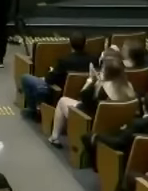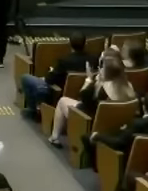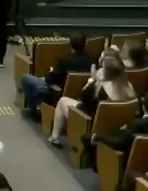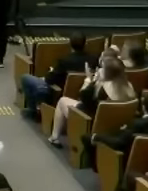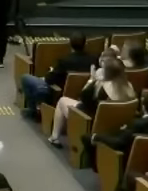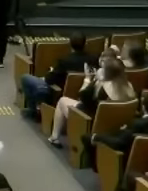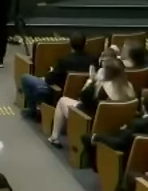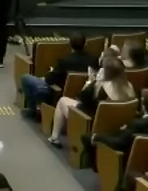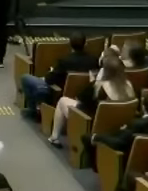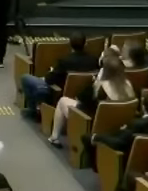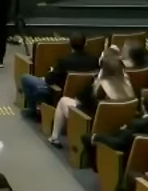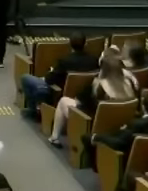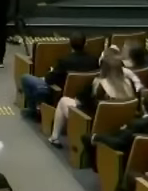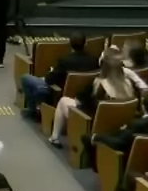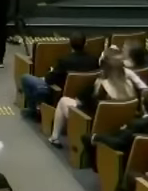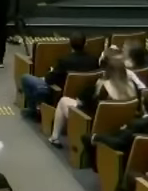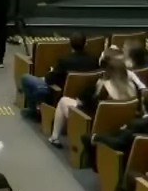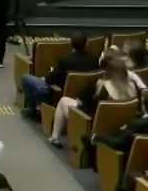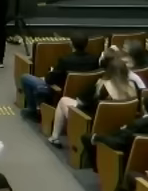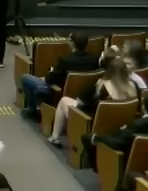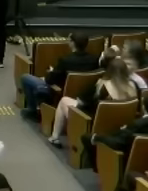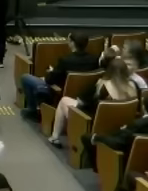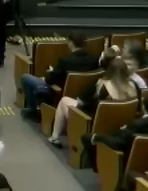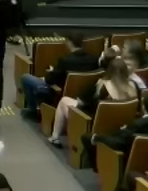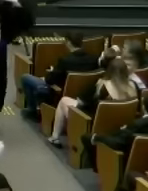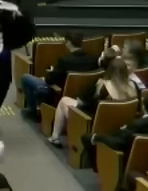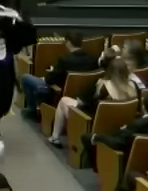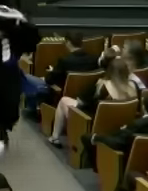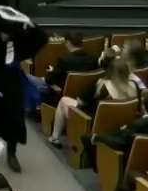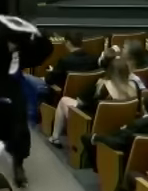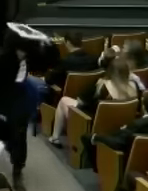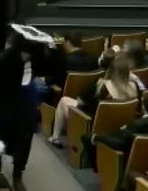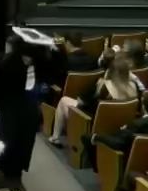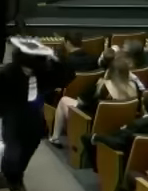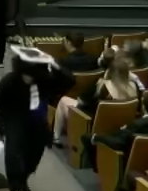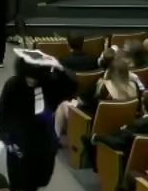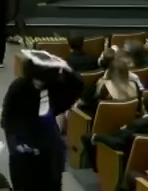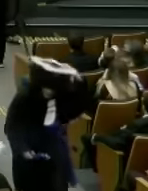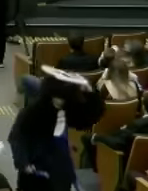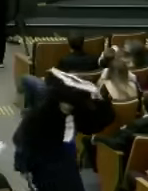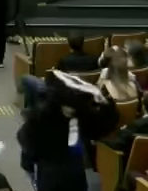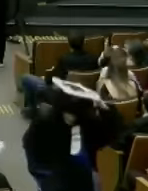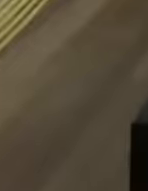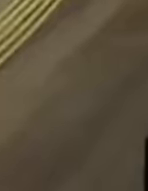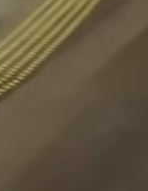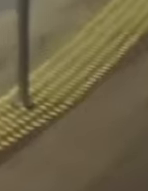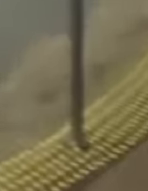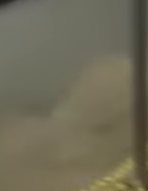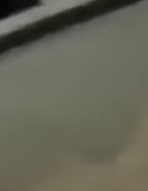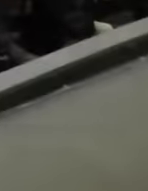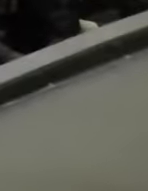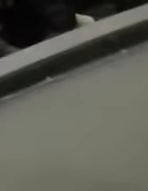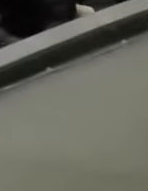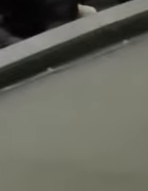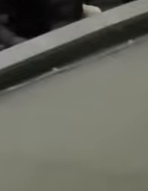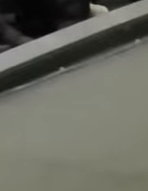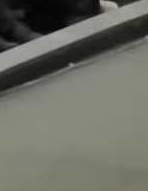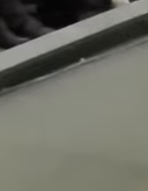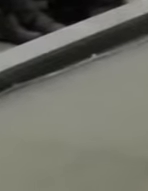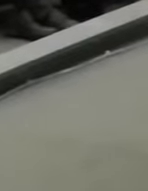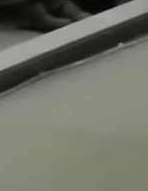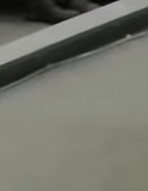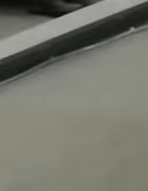Marcelo Augusto Becker Dalman, filho de César Augusto Dalman, in memoriam, e Ronilda Becker